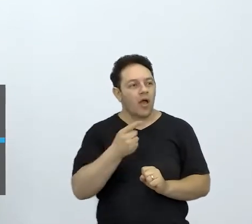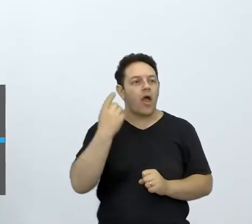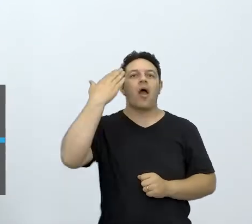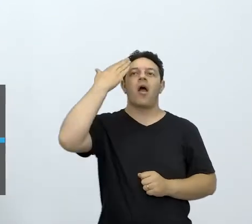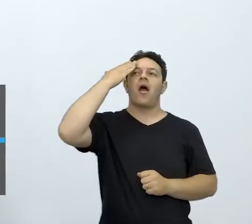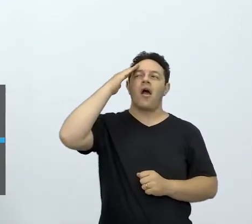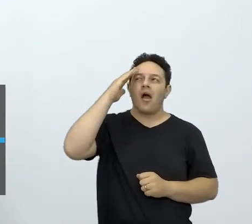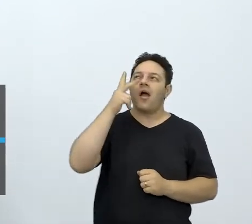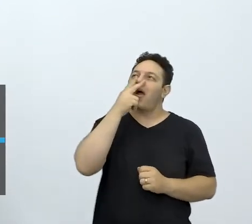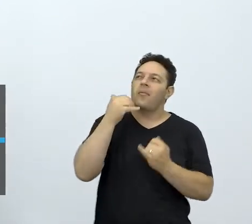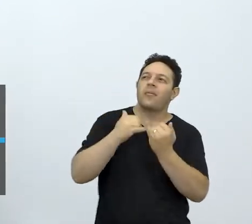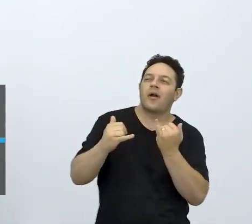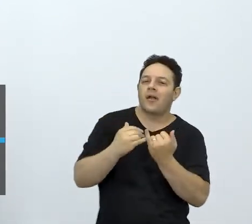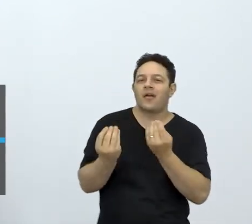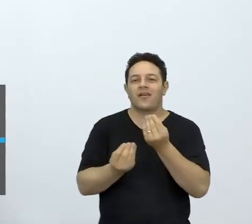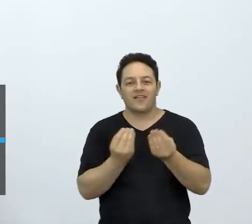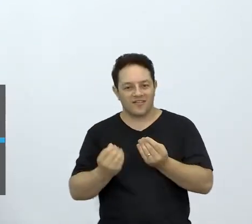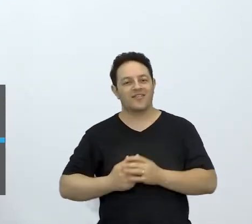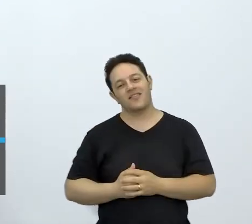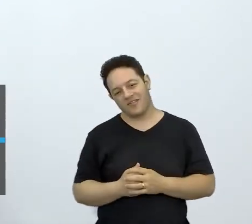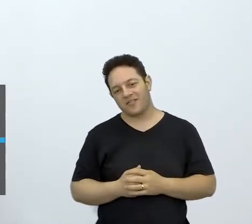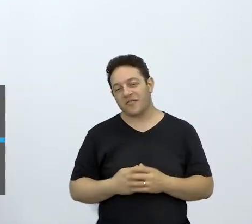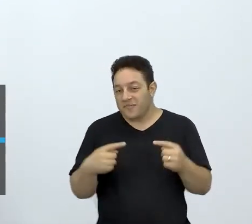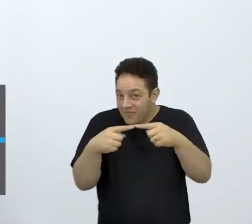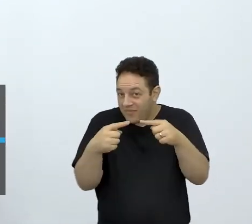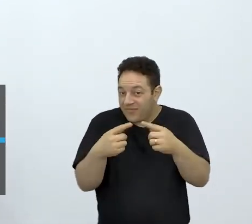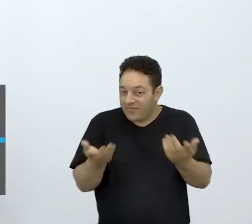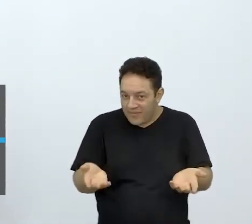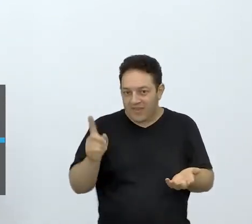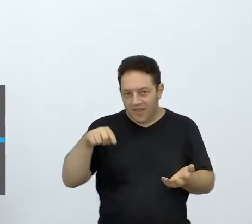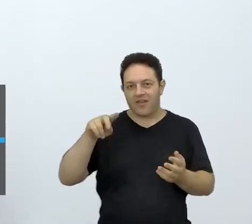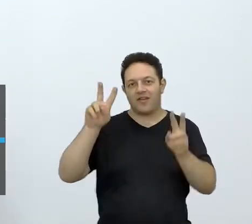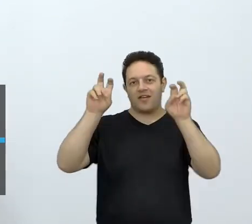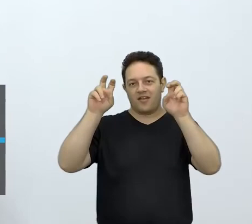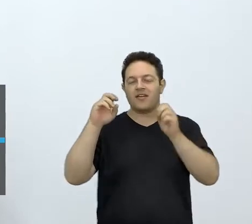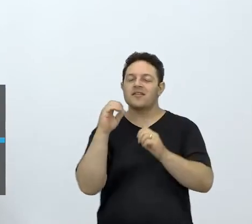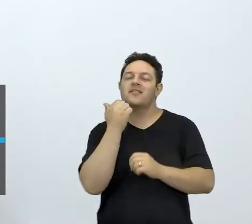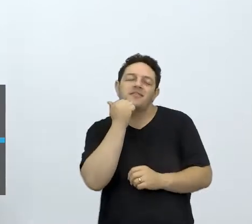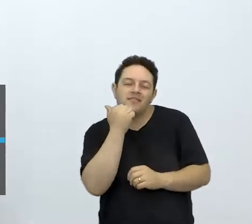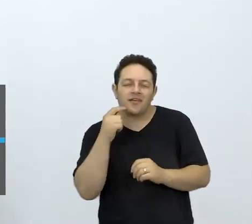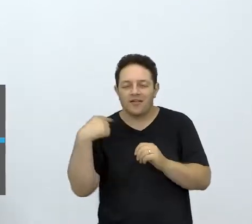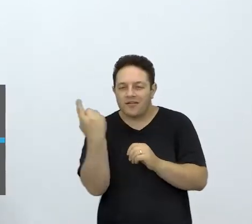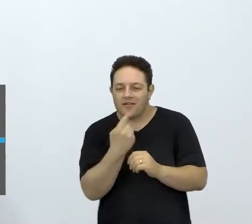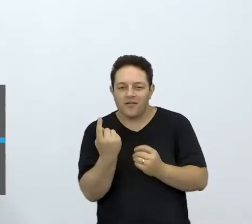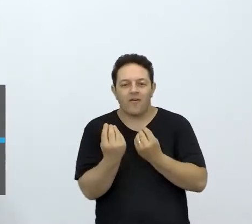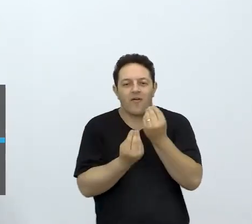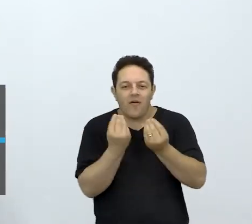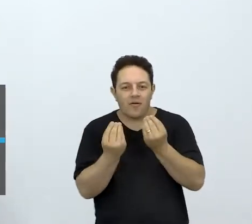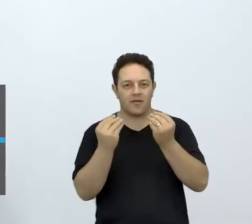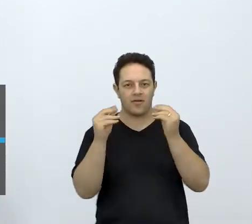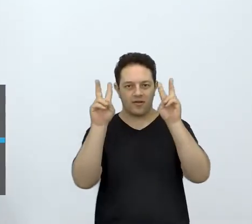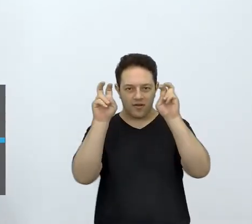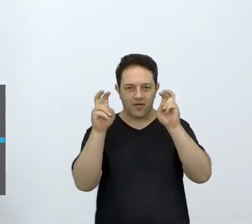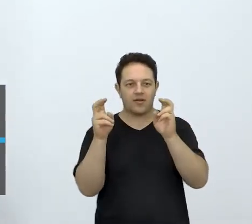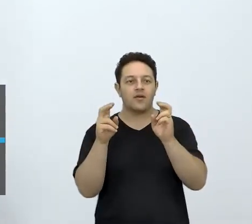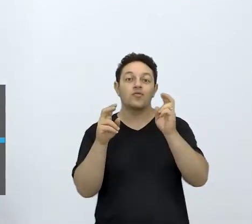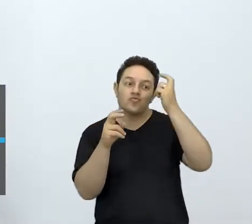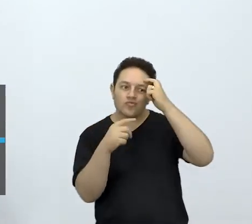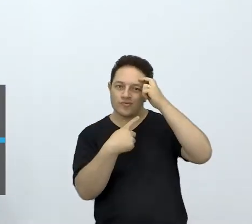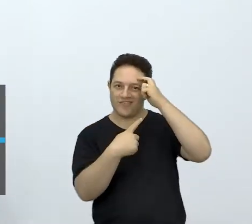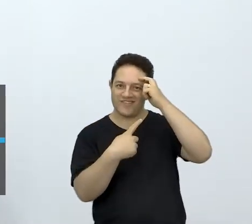entendimentos semelhantes. Essa é a questão da ciência e do conceito científico de